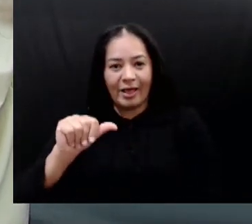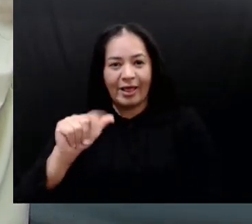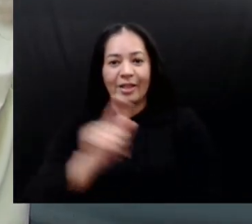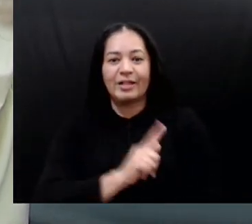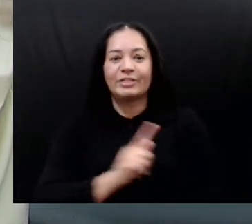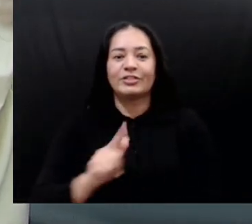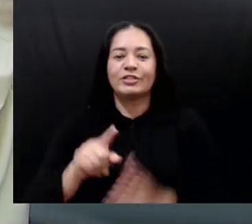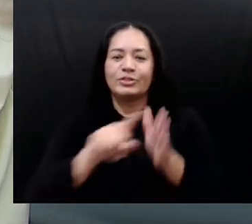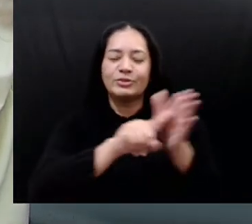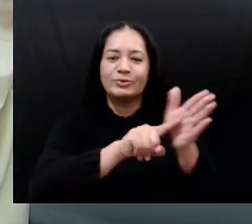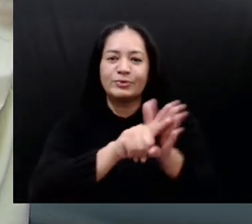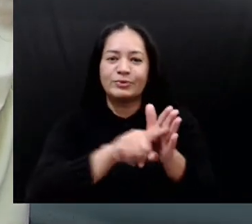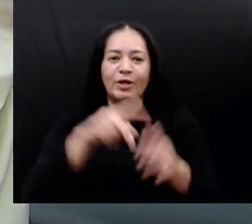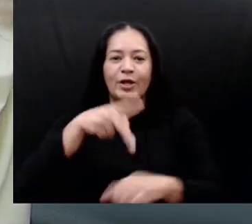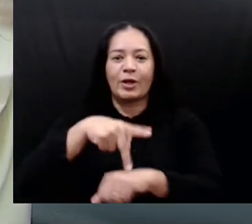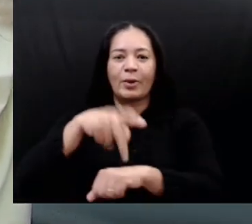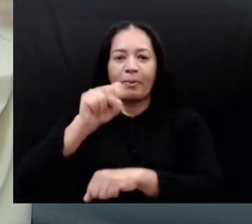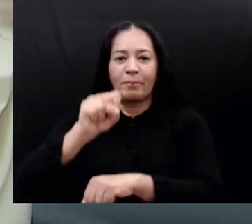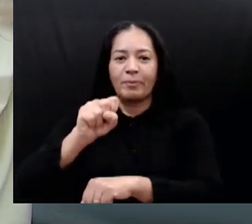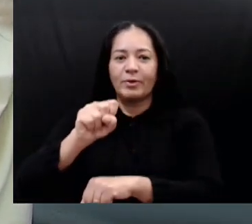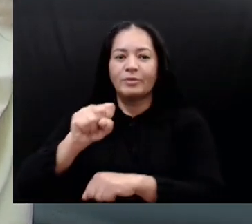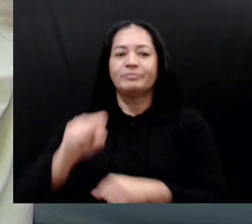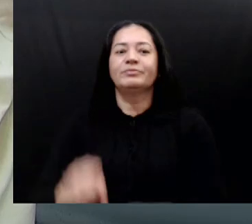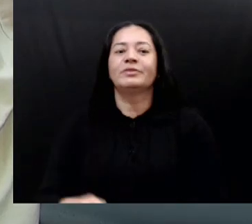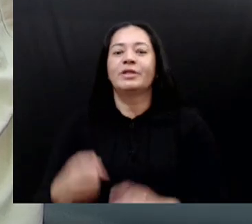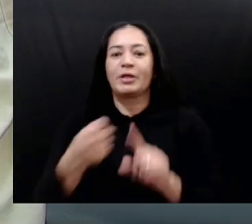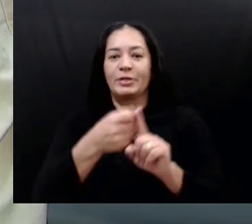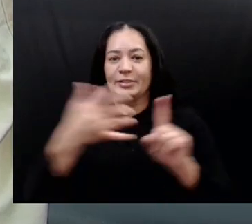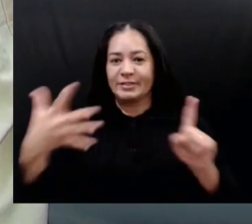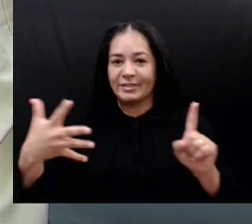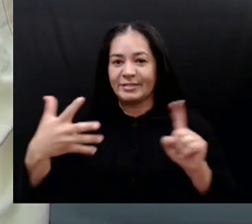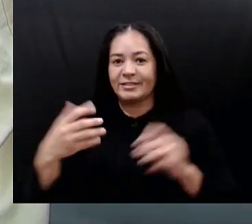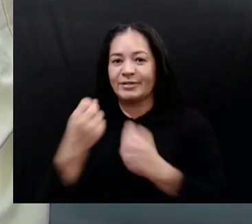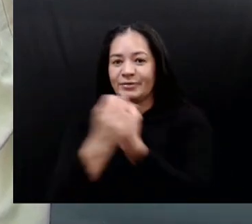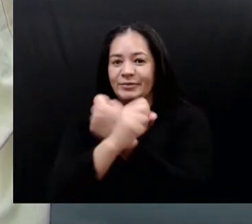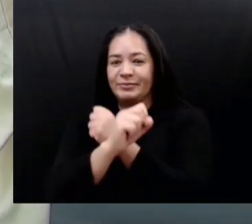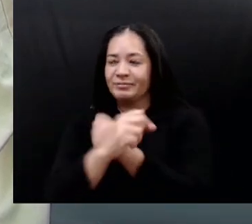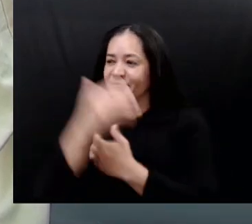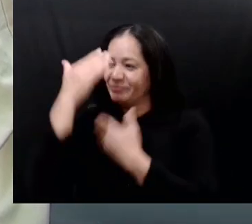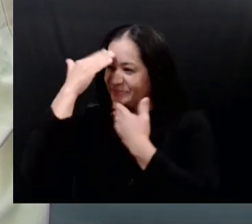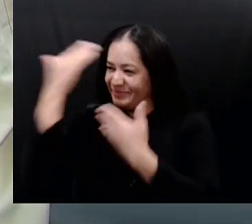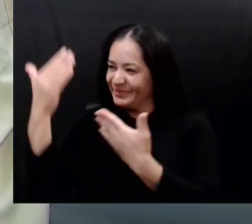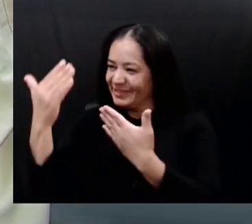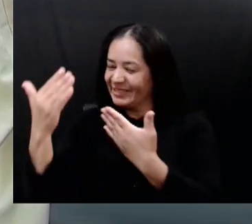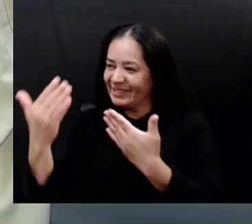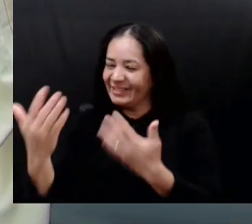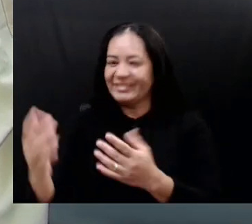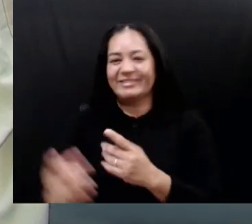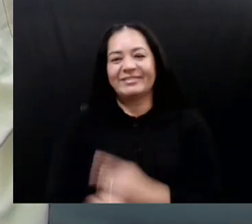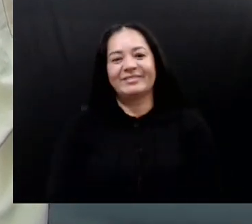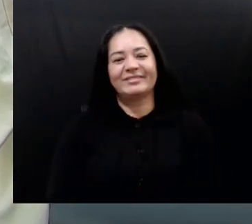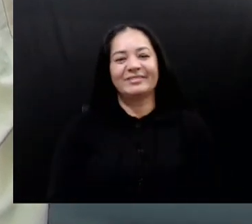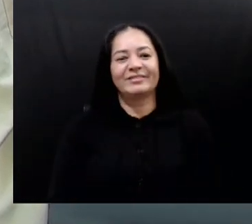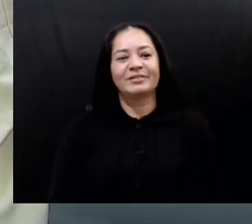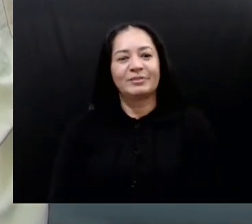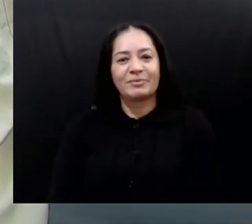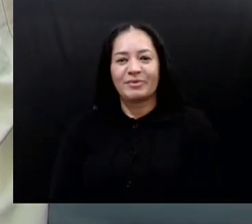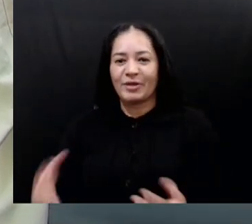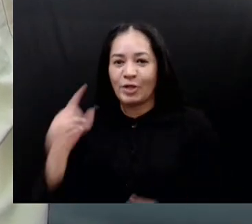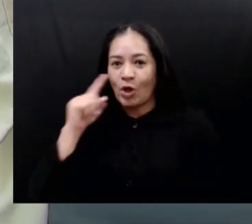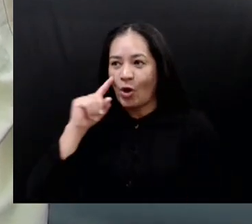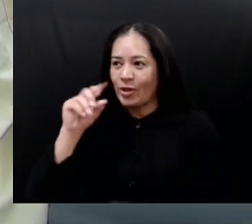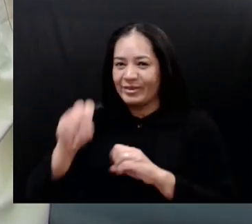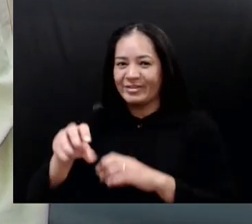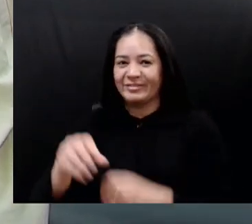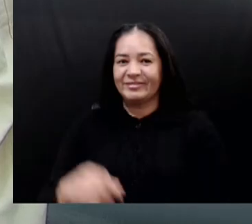Tudo bem? Muito obrigada por nos atender aqui no De Olho na Educação. Muito obrigada, eu que agradeço a oportunidade de falar um pouquinho para